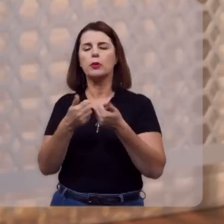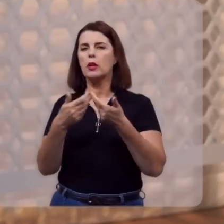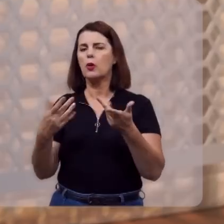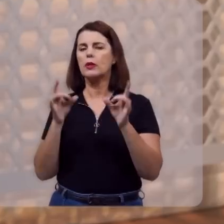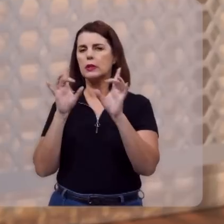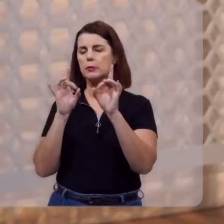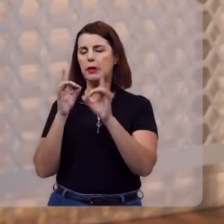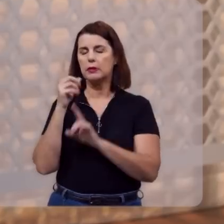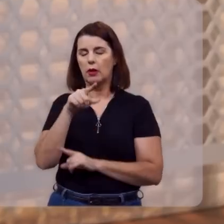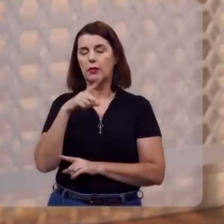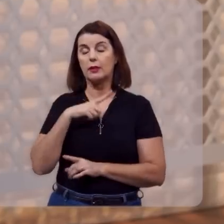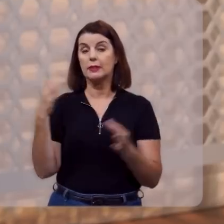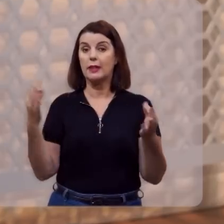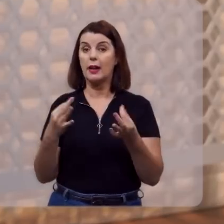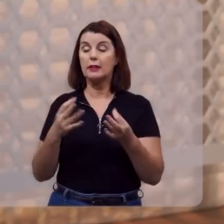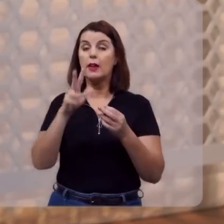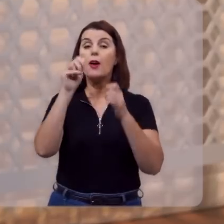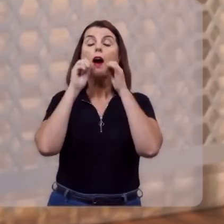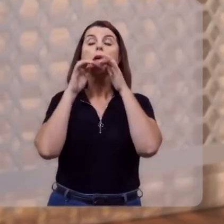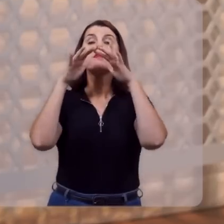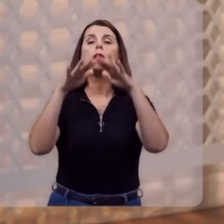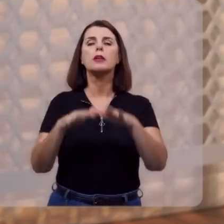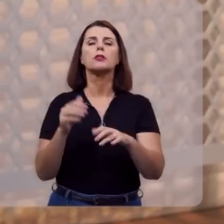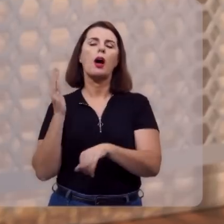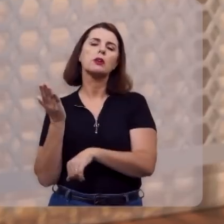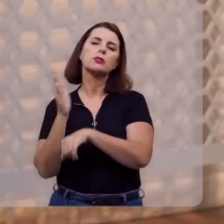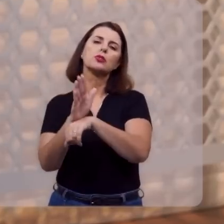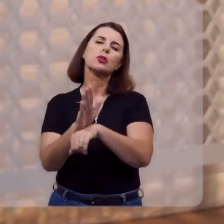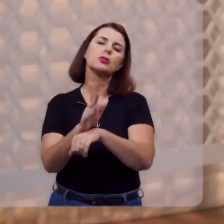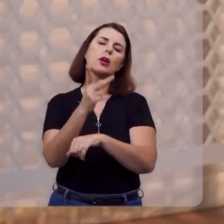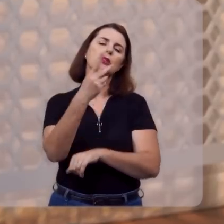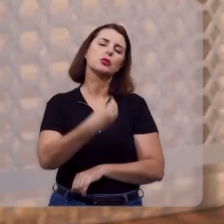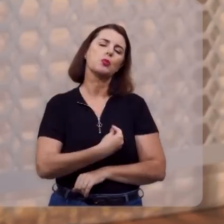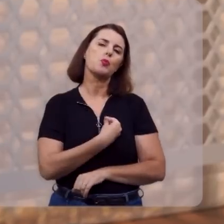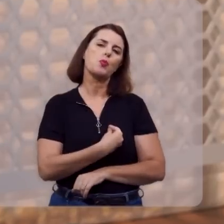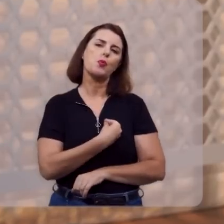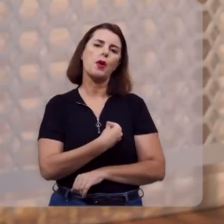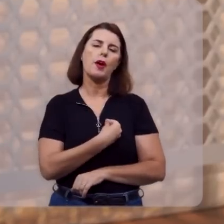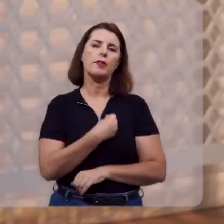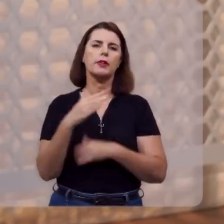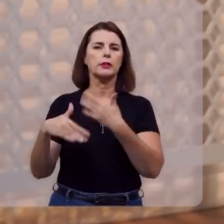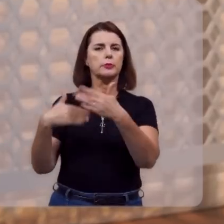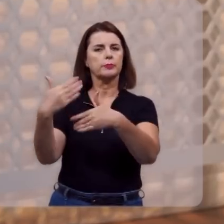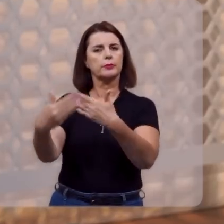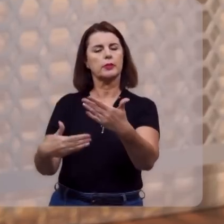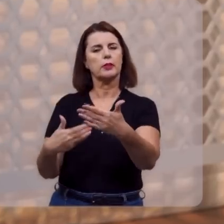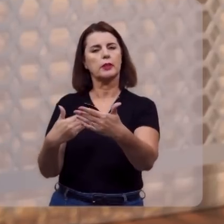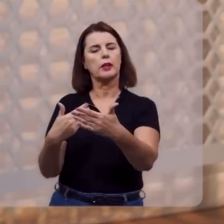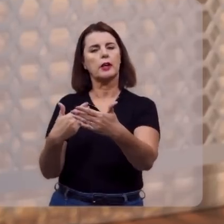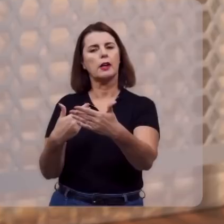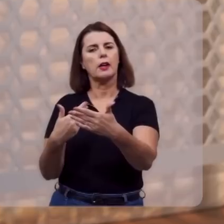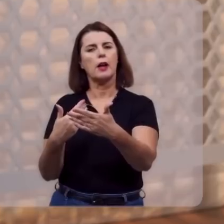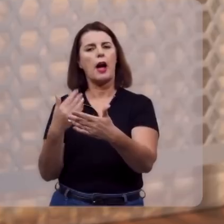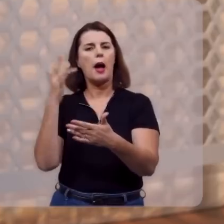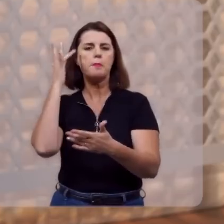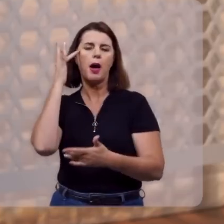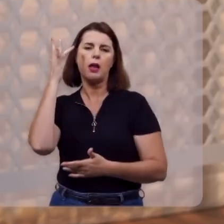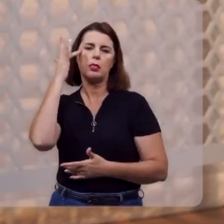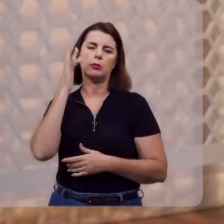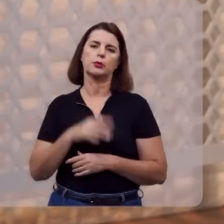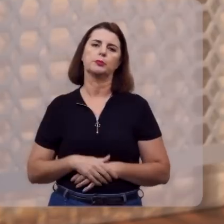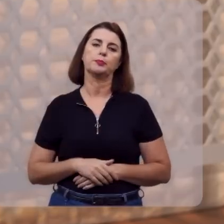muito material especial que eu tenho certeza vai ajudar na sua edificação, no seu caminhar na direção